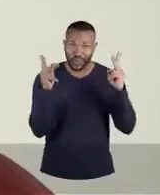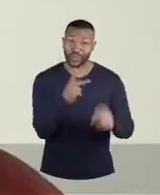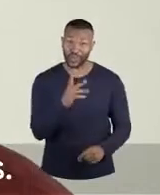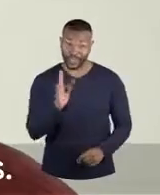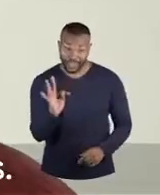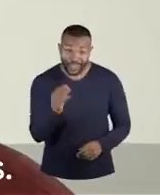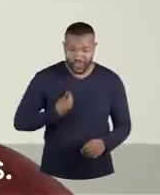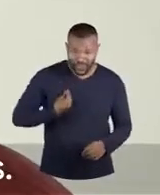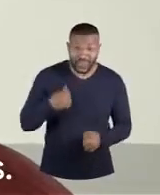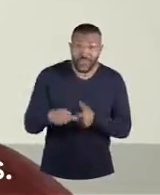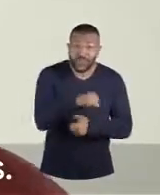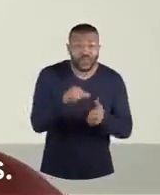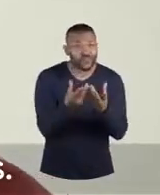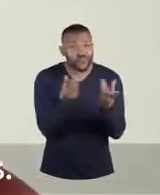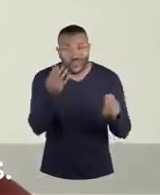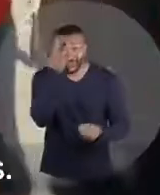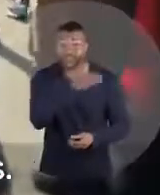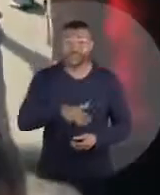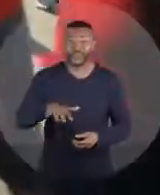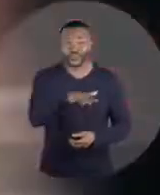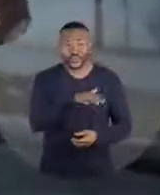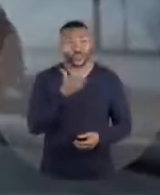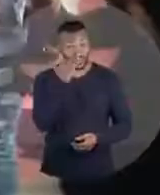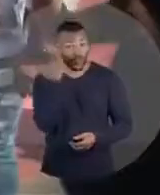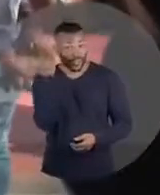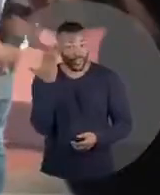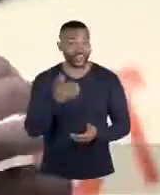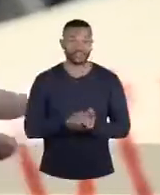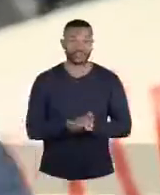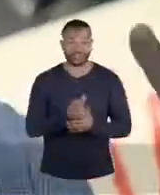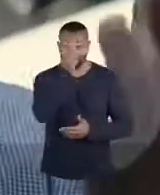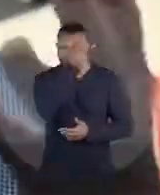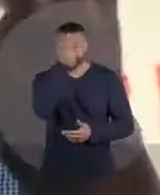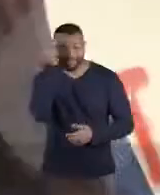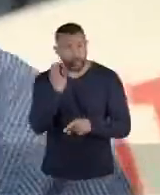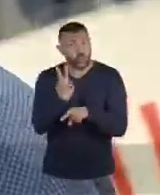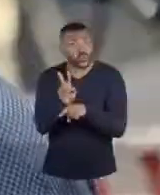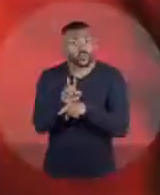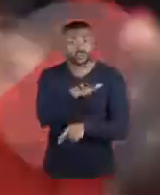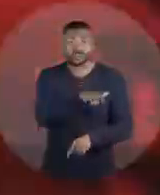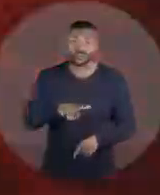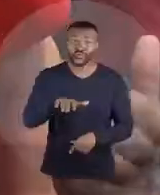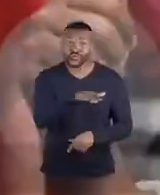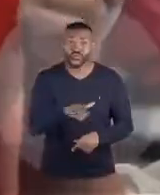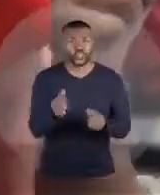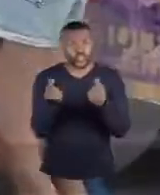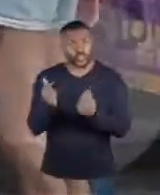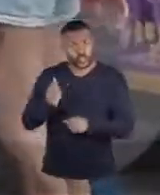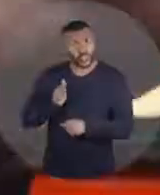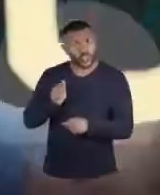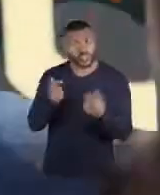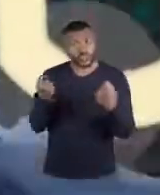do PT, que transformaram a vida de milhões de paulistanos. A prefeitura vai cuidar de todo mundo.